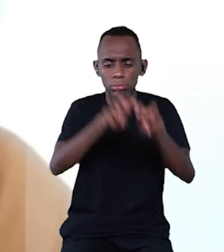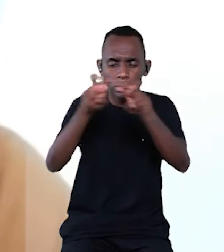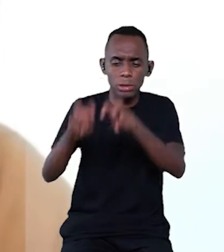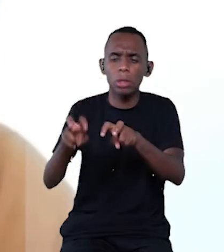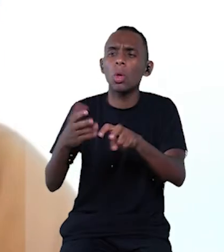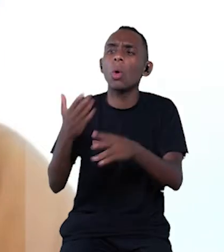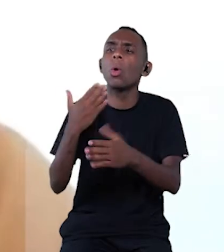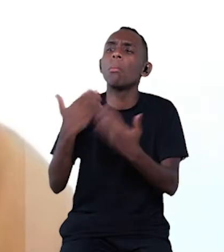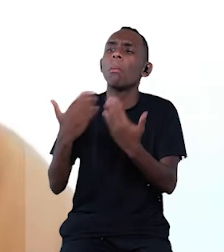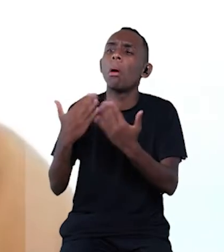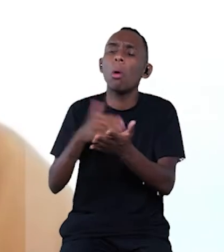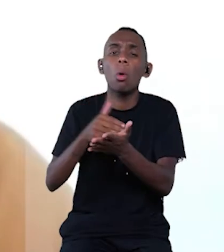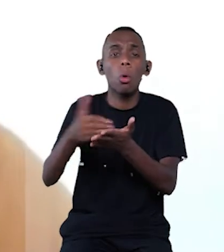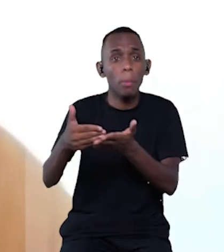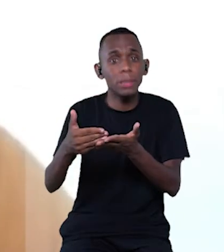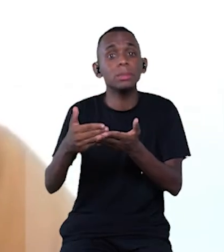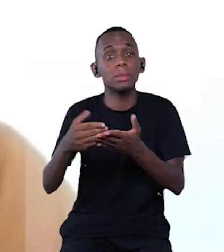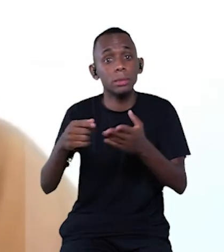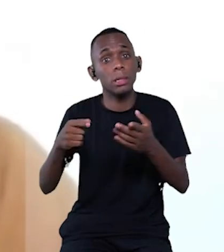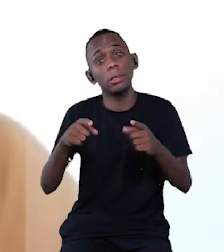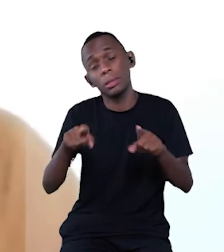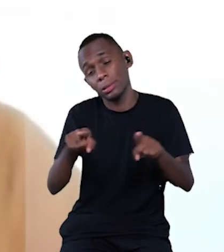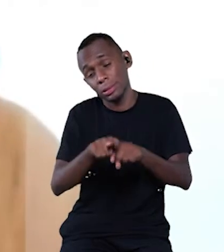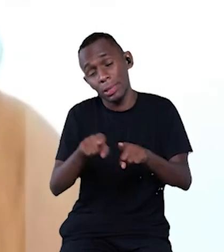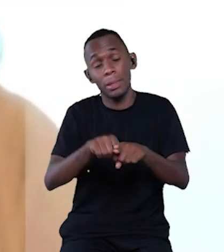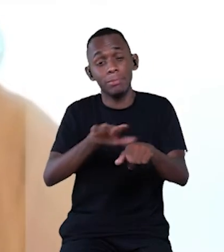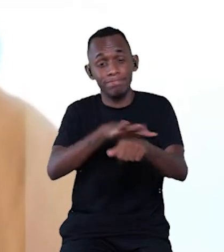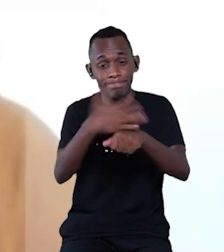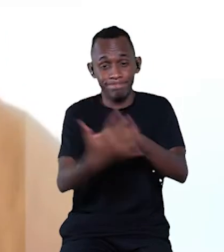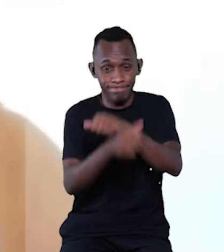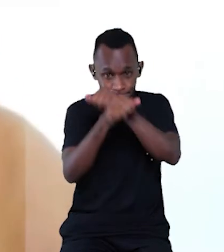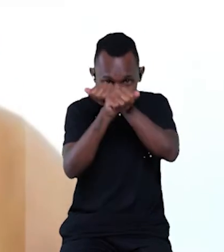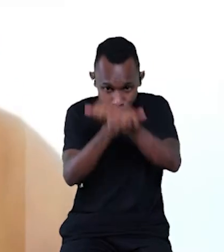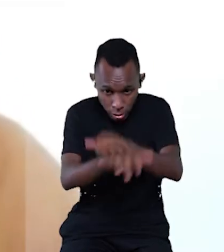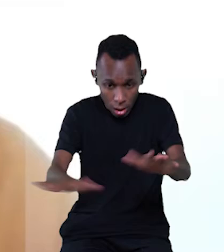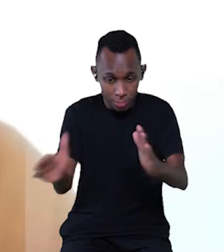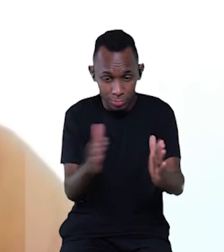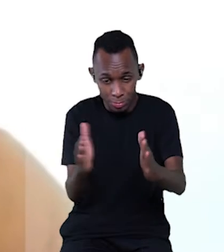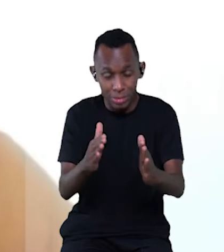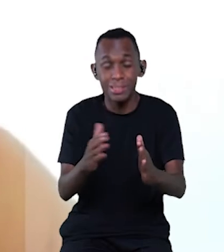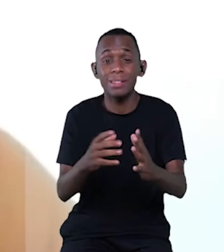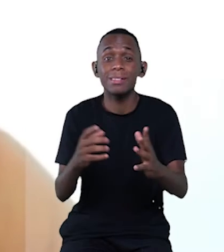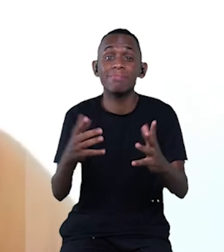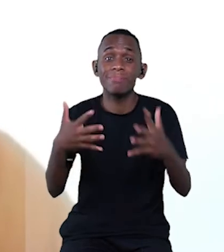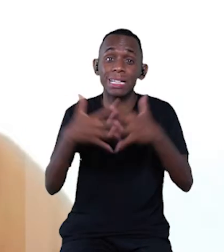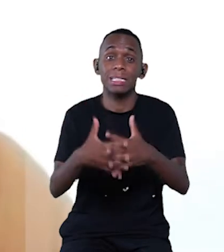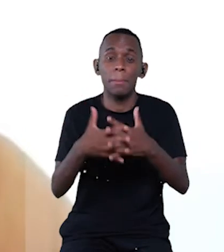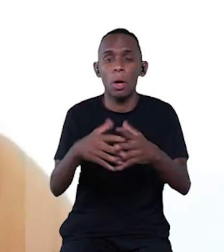começa a conversar. A pandemia atrapalhou um pouco, né, esse contato próximo.